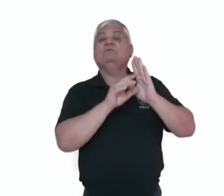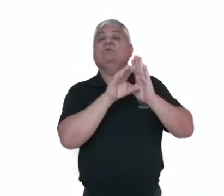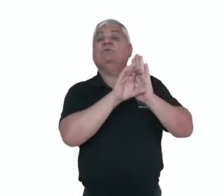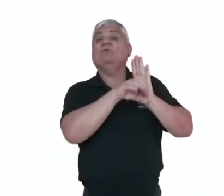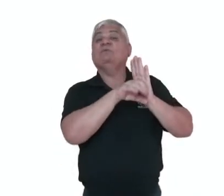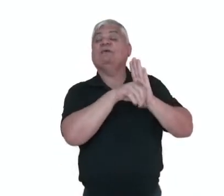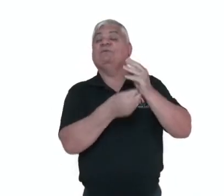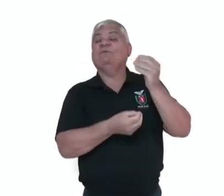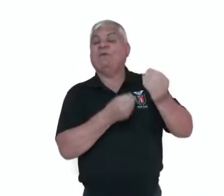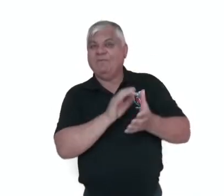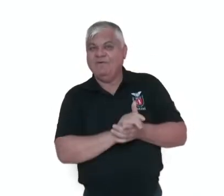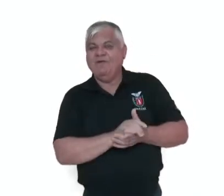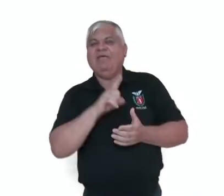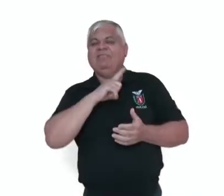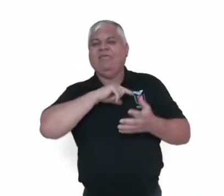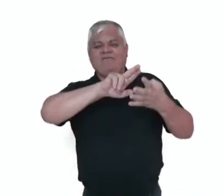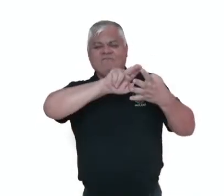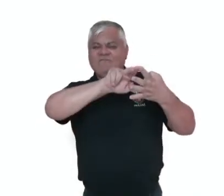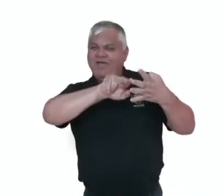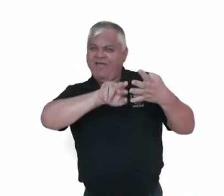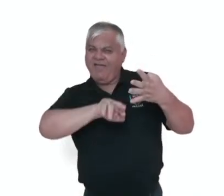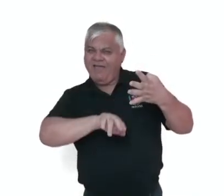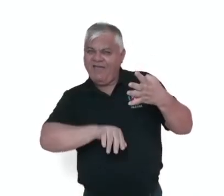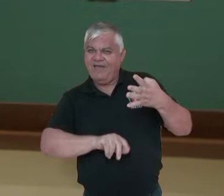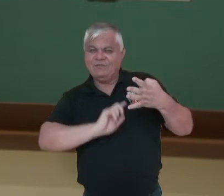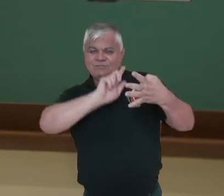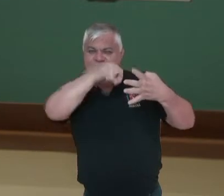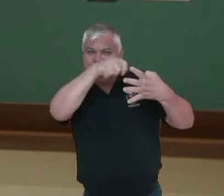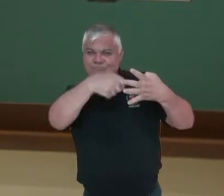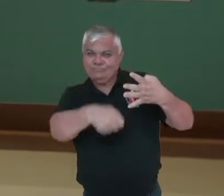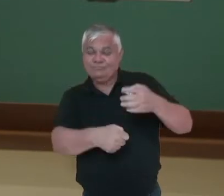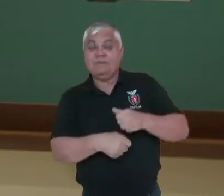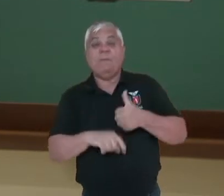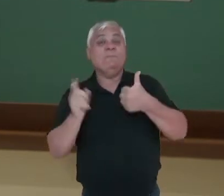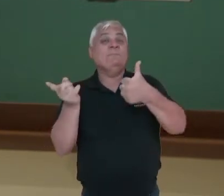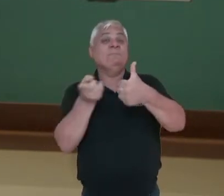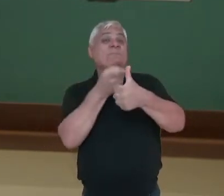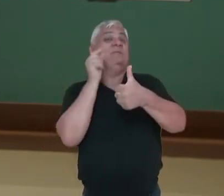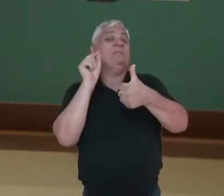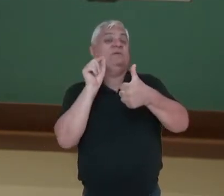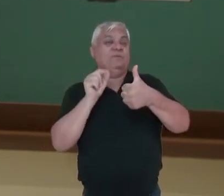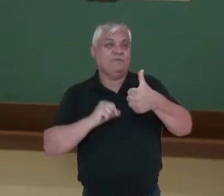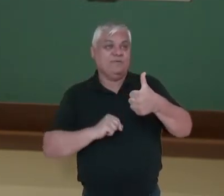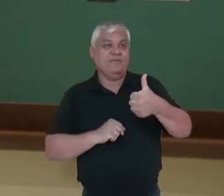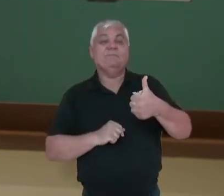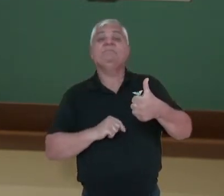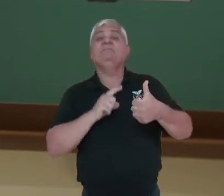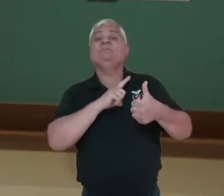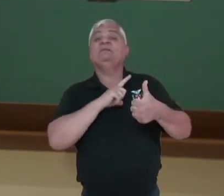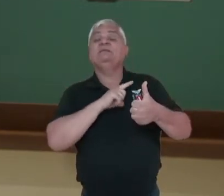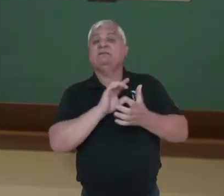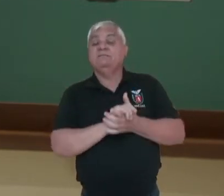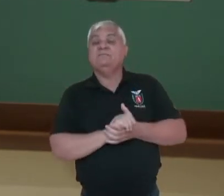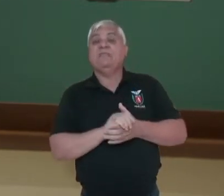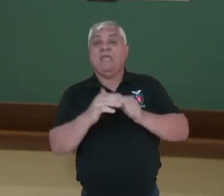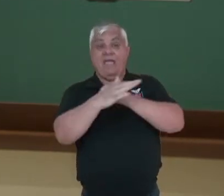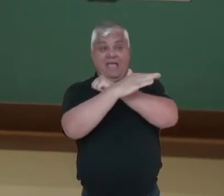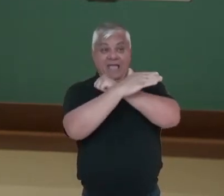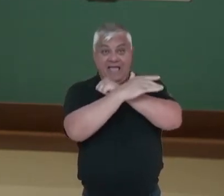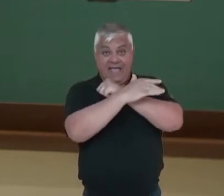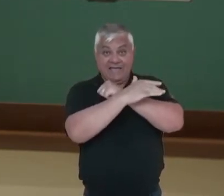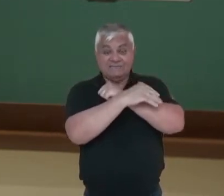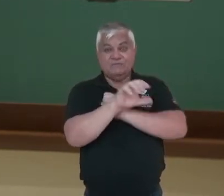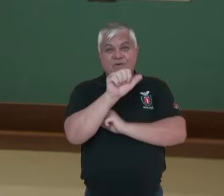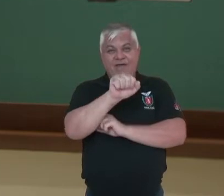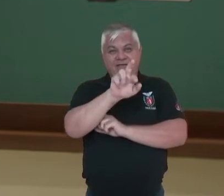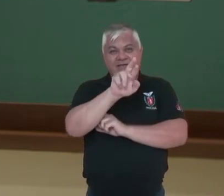Arrhenius, estabelecendo vários critérios para classificá-lo. Então, a primeira coisa, né, que antes desses 3 critérios, os ácidos de Arrhenius são aqueles